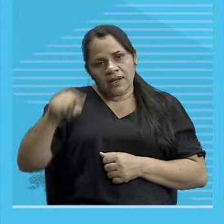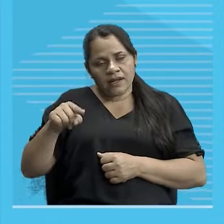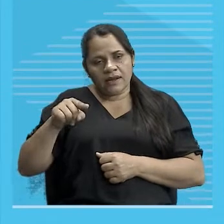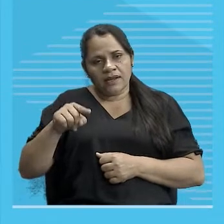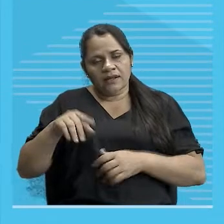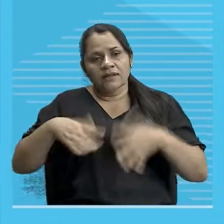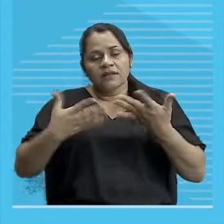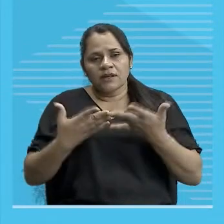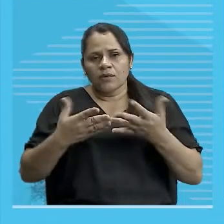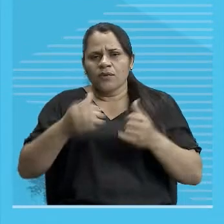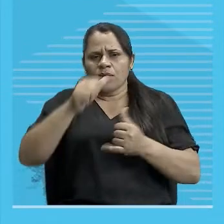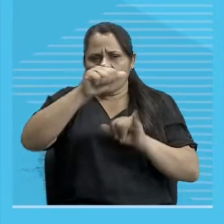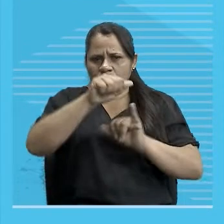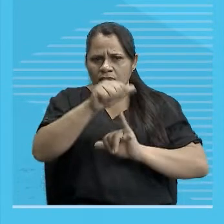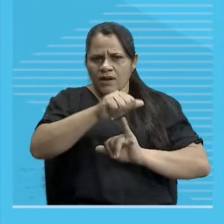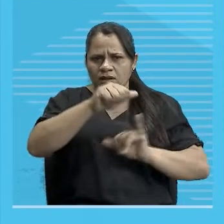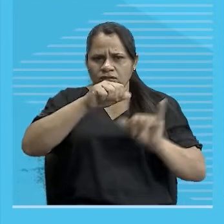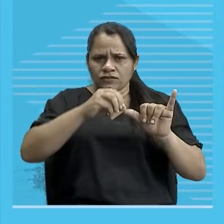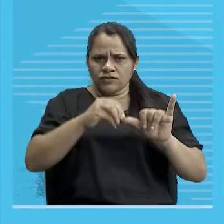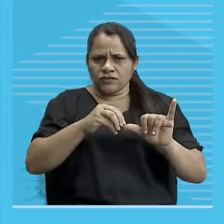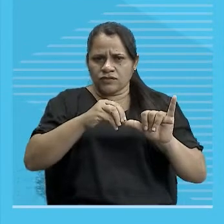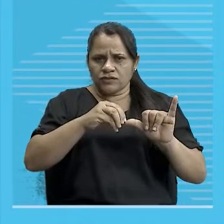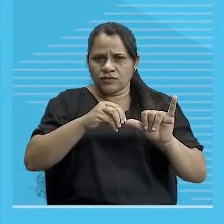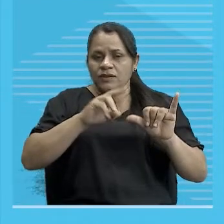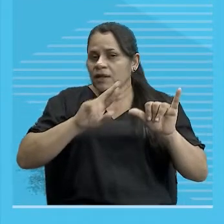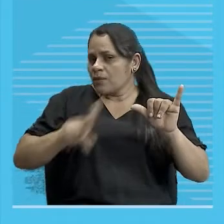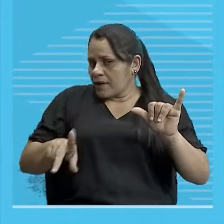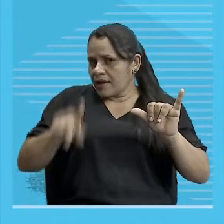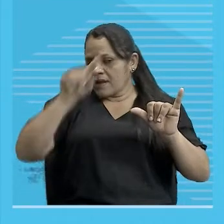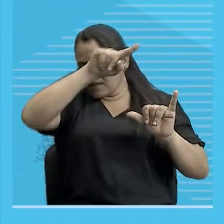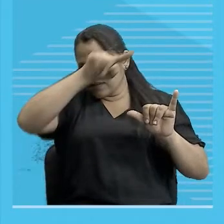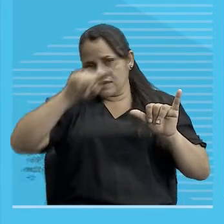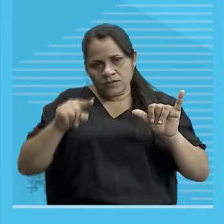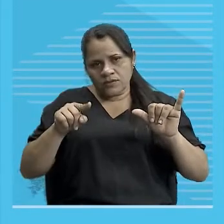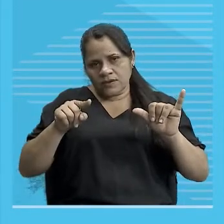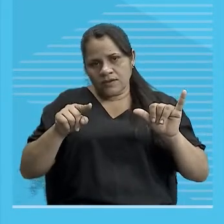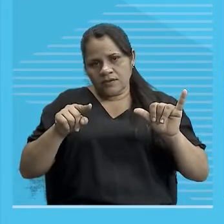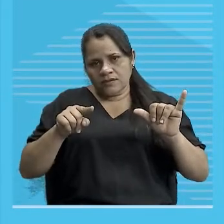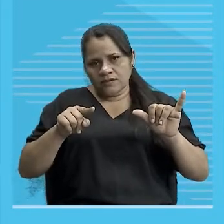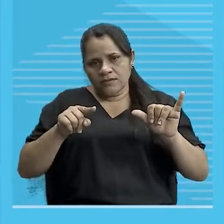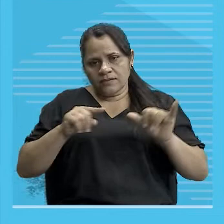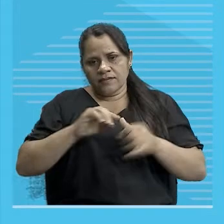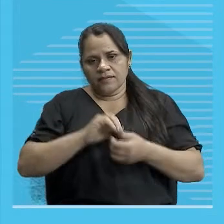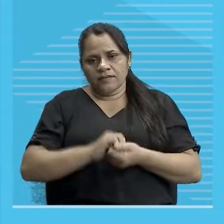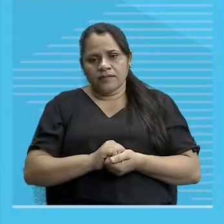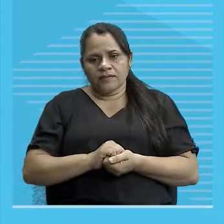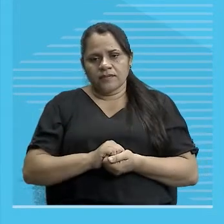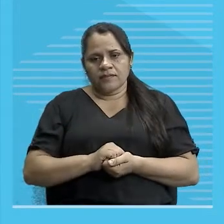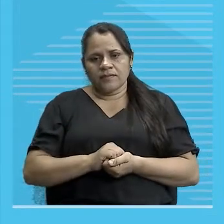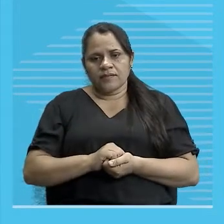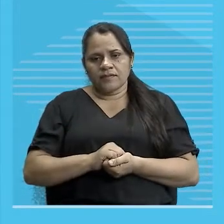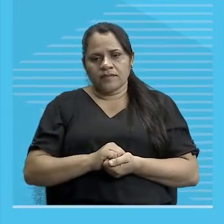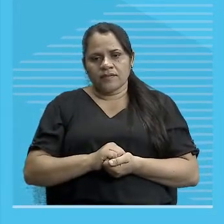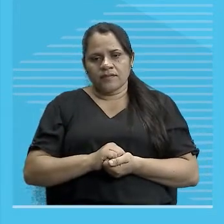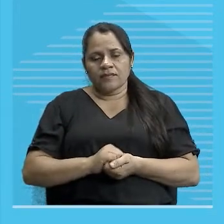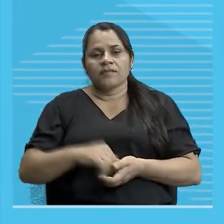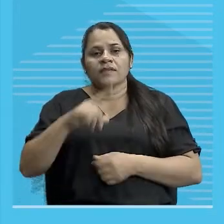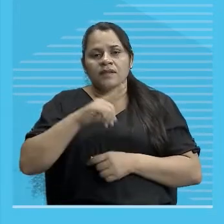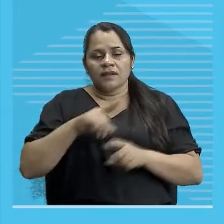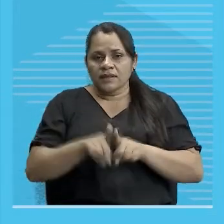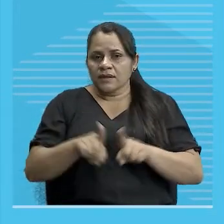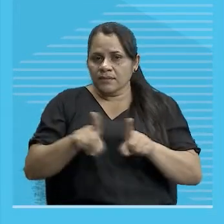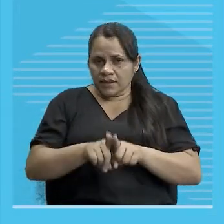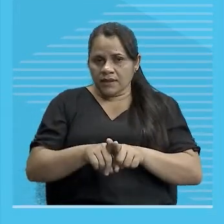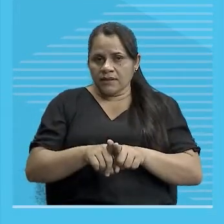por exemplo, seja acentuado. Não é. Tá bom? É isto. Olha aí. Tem uma